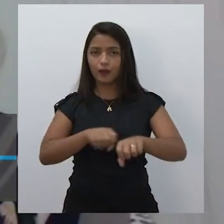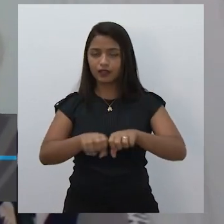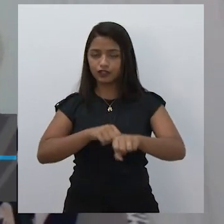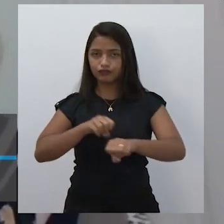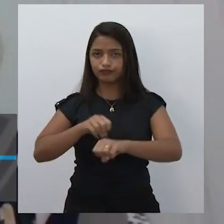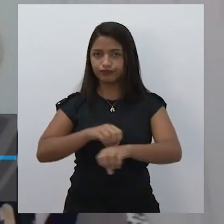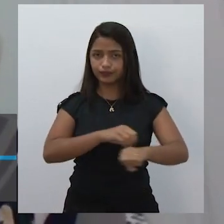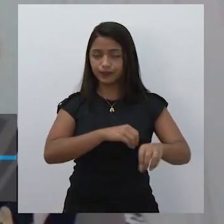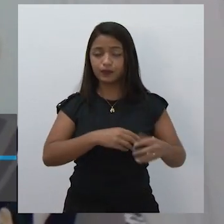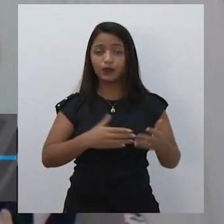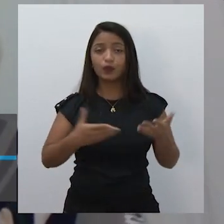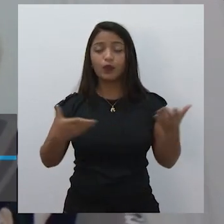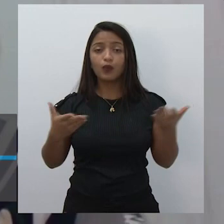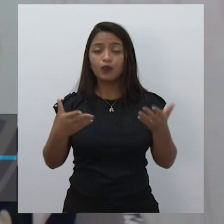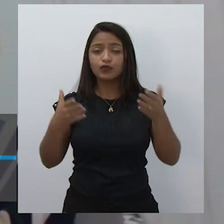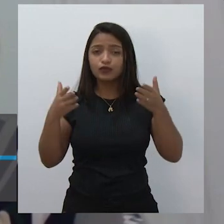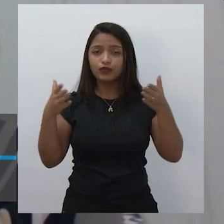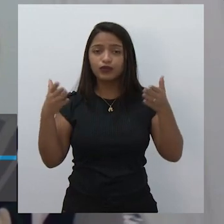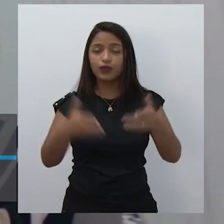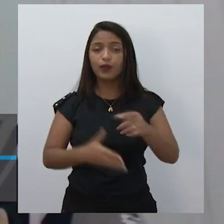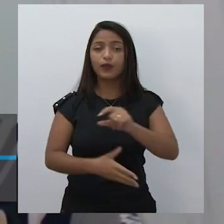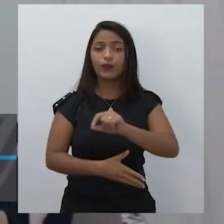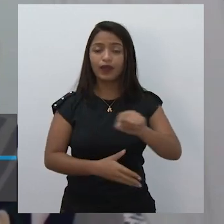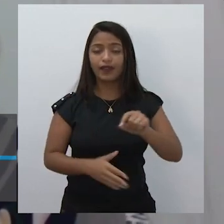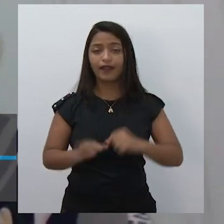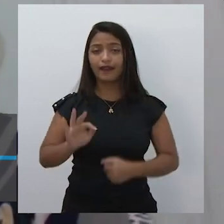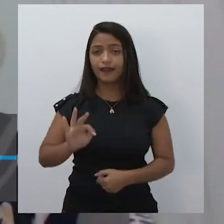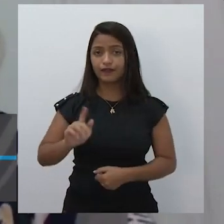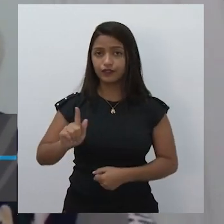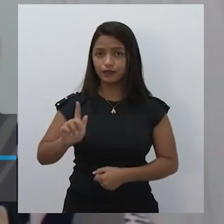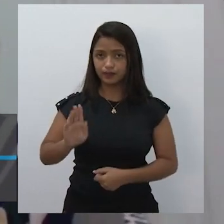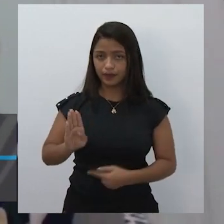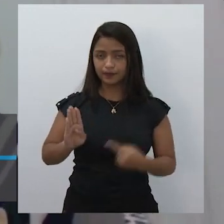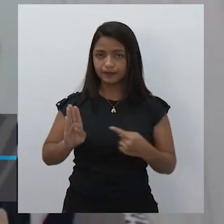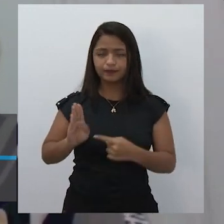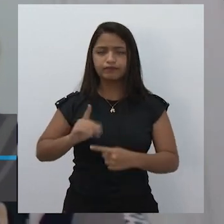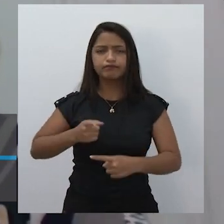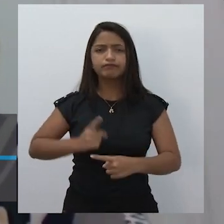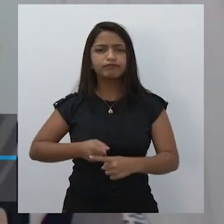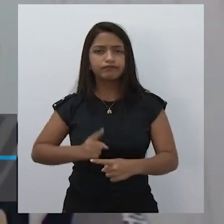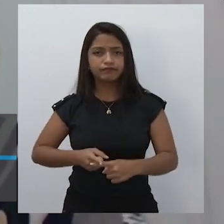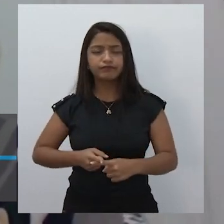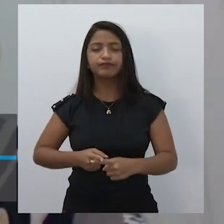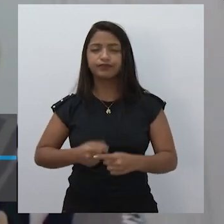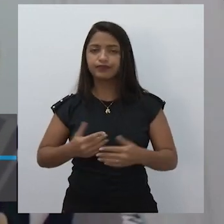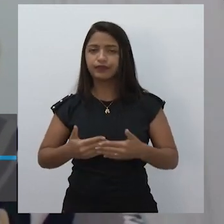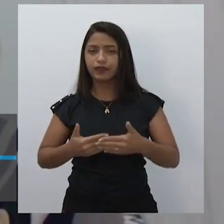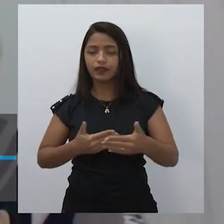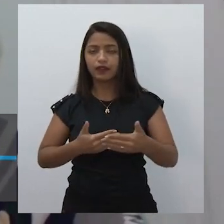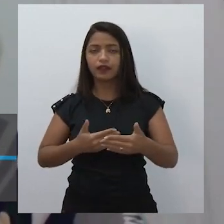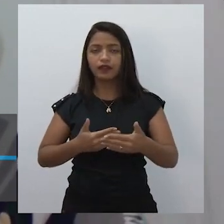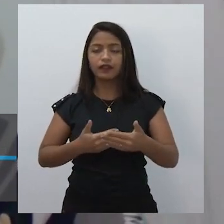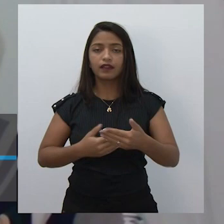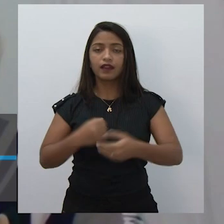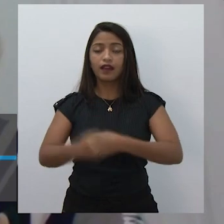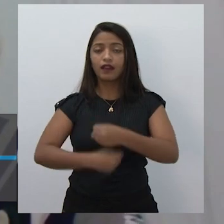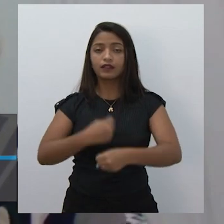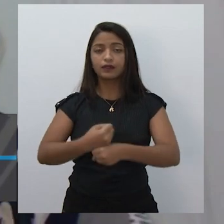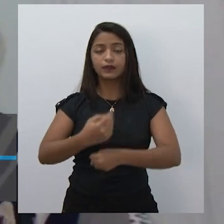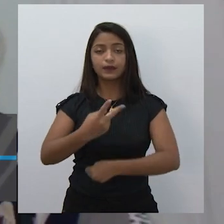nosso foco hoje é a formação geral básica. Por quê? Porque nós iniciaremos a primeira série em